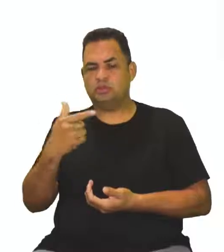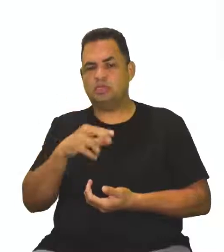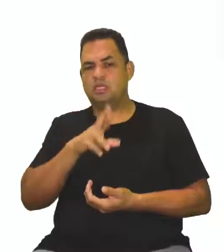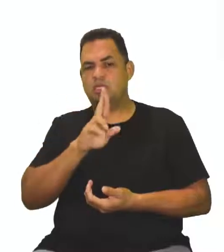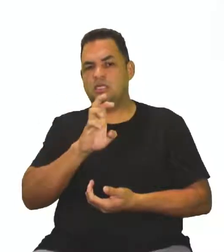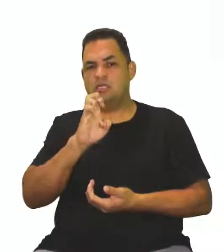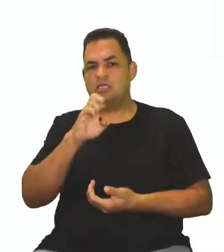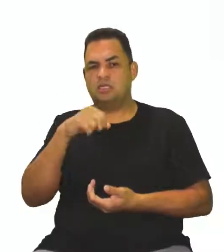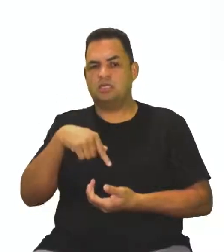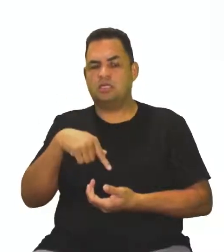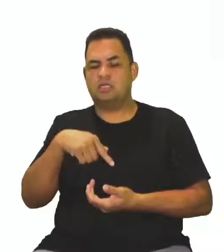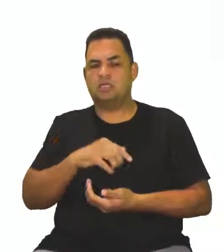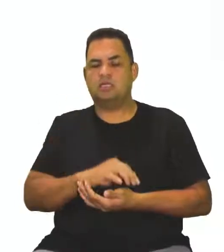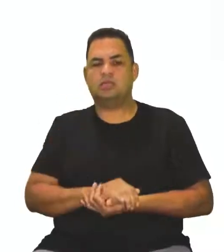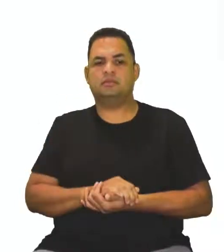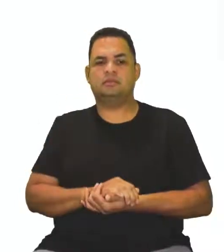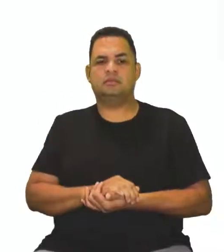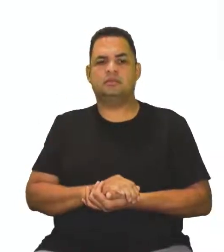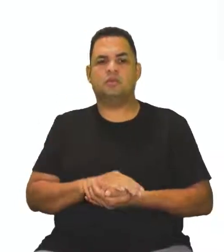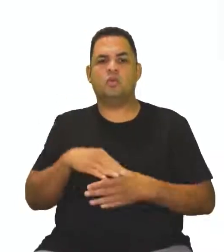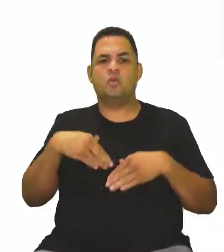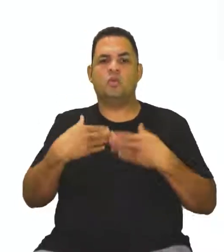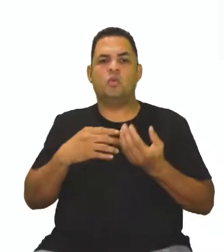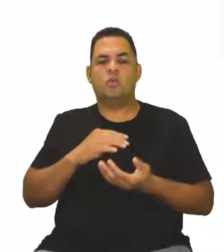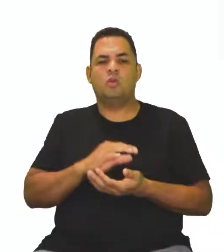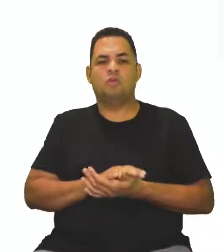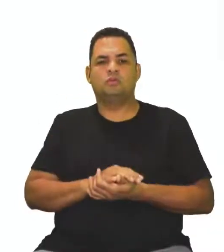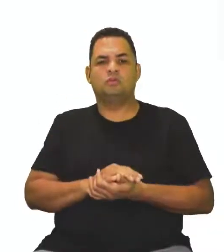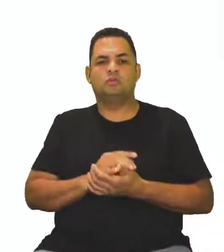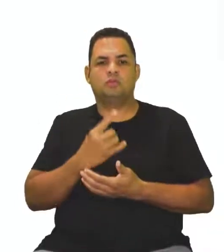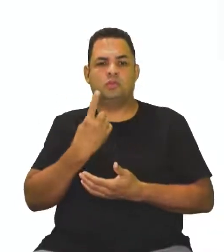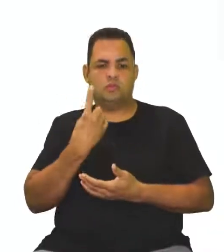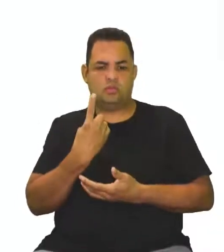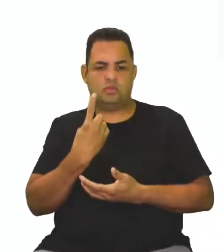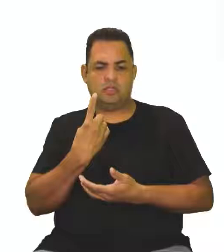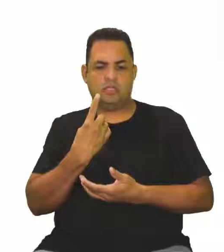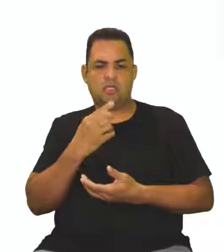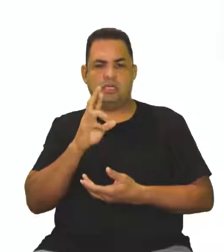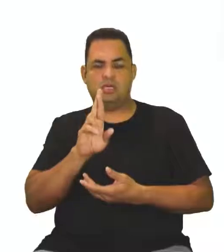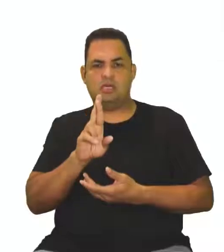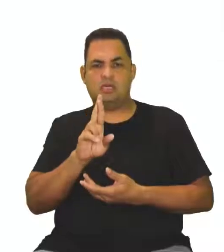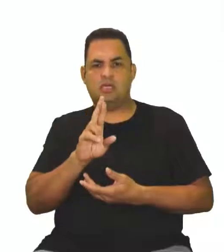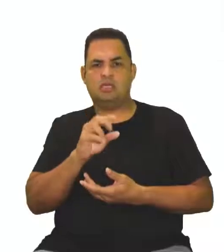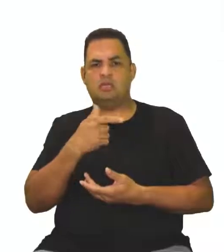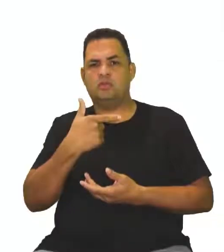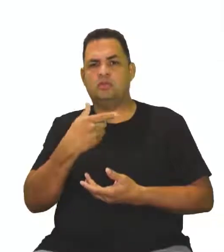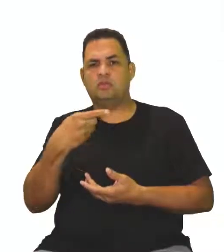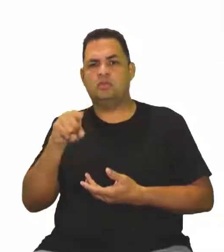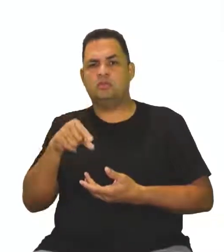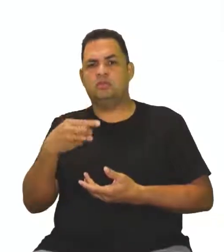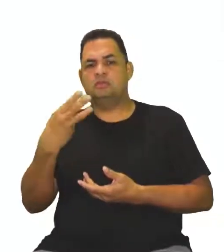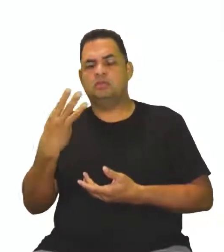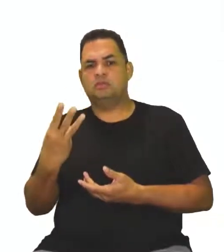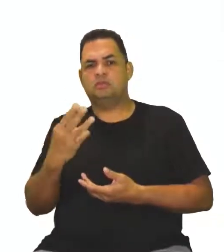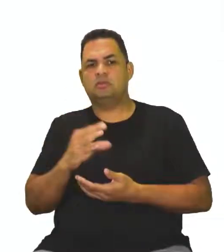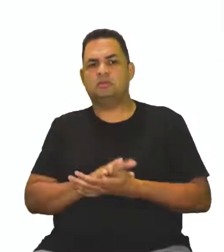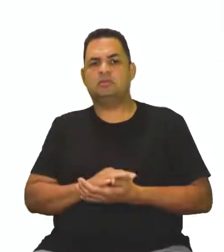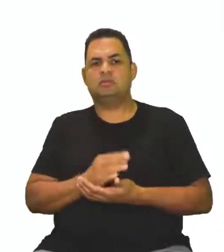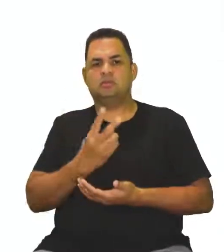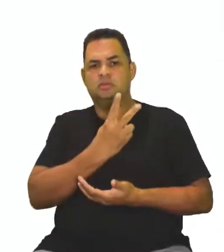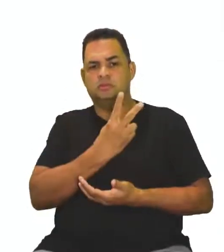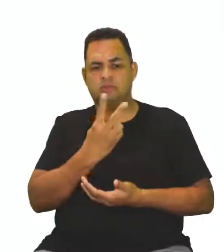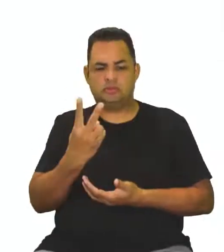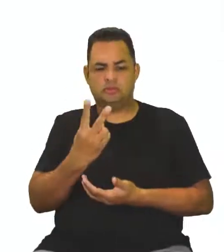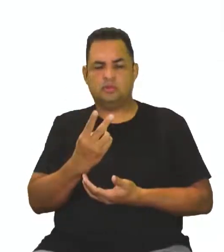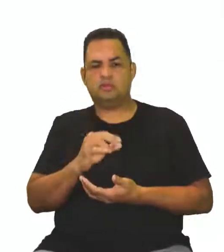3, ok? Então, nesse caso aqui, quando eu reduzo a uma resistência, a corrente que passa aqui é igual à corrente que